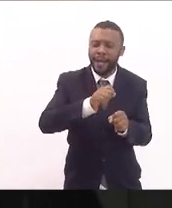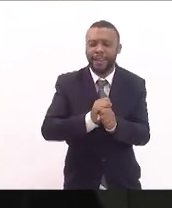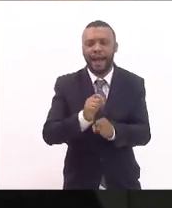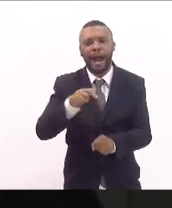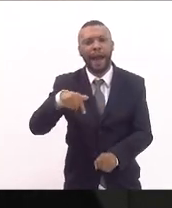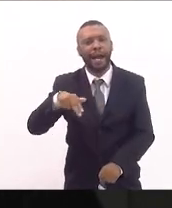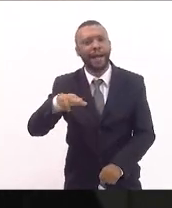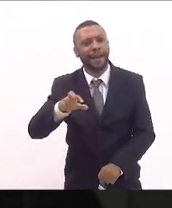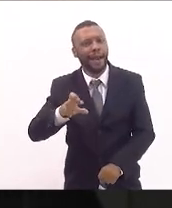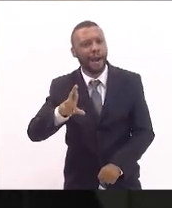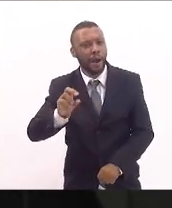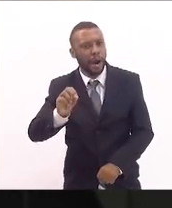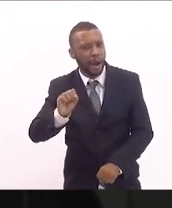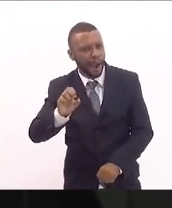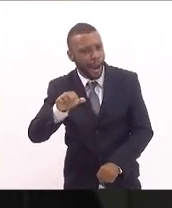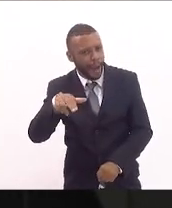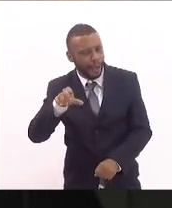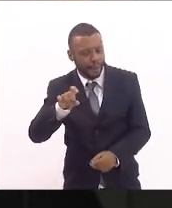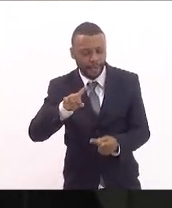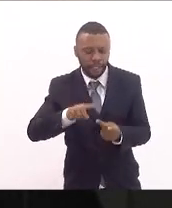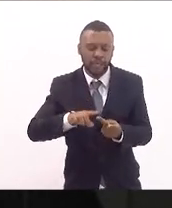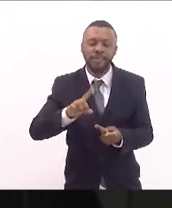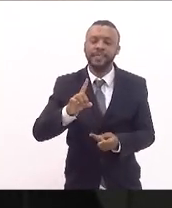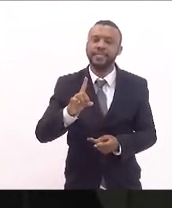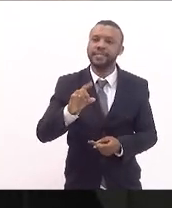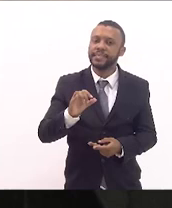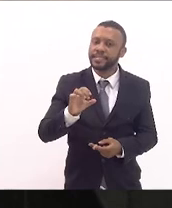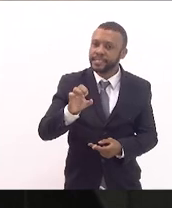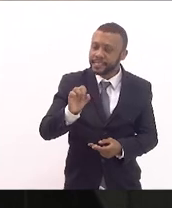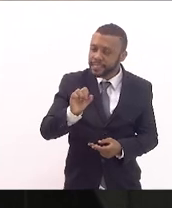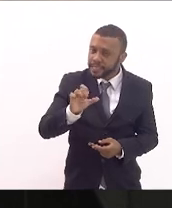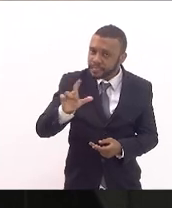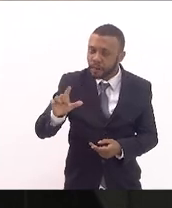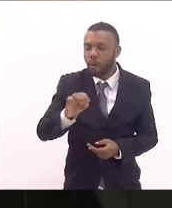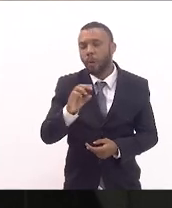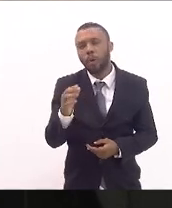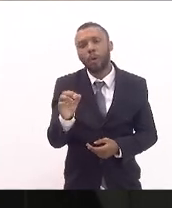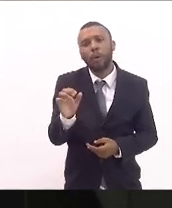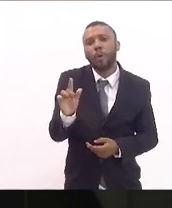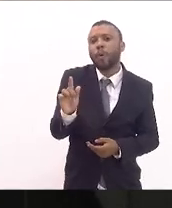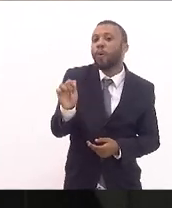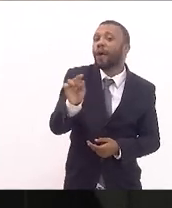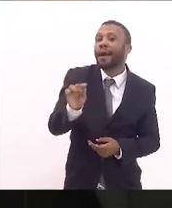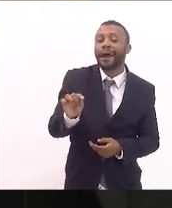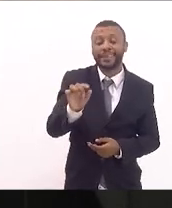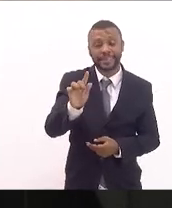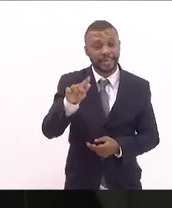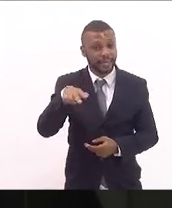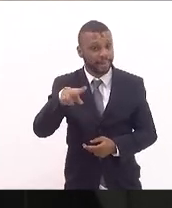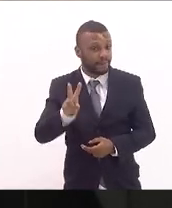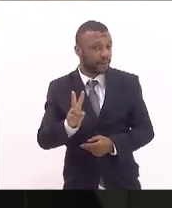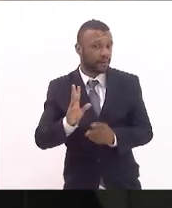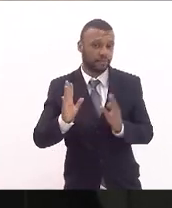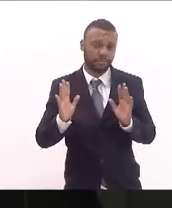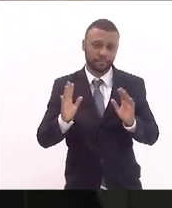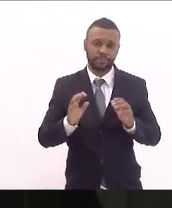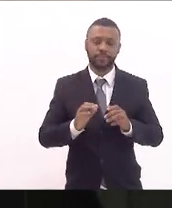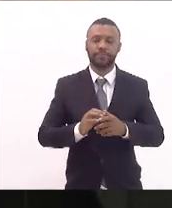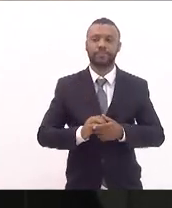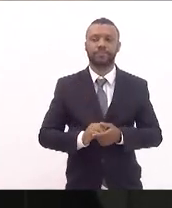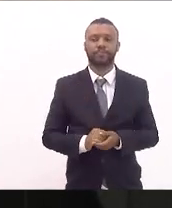querosene diesel ou o gás natural Toda vez que você